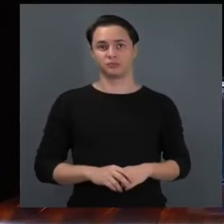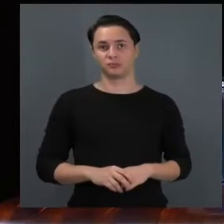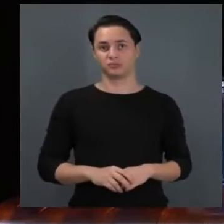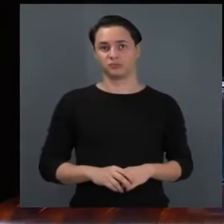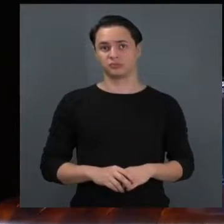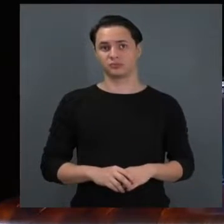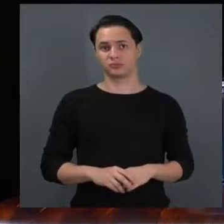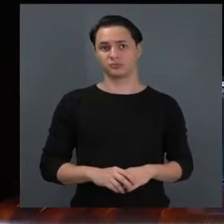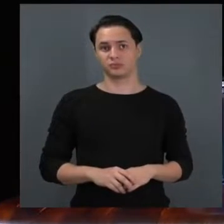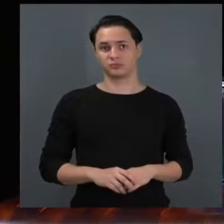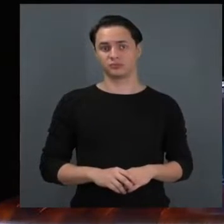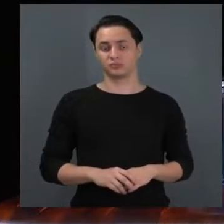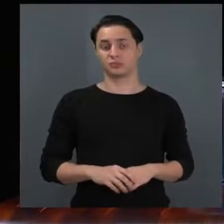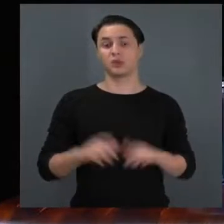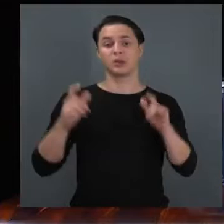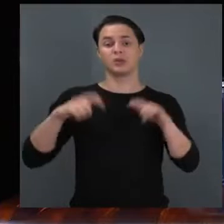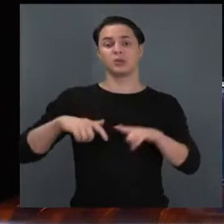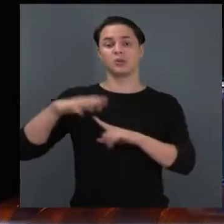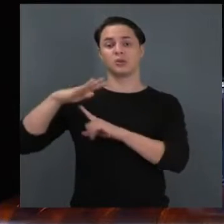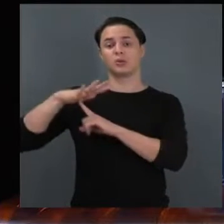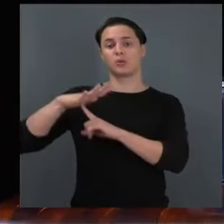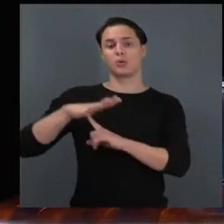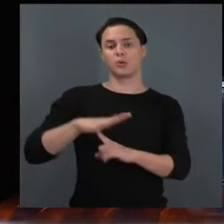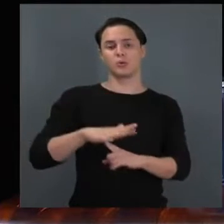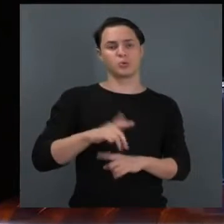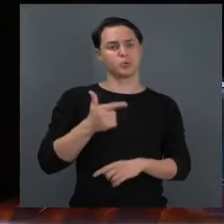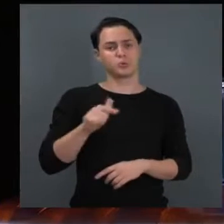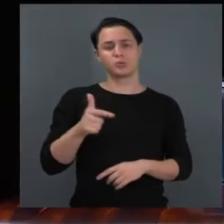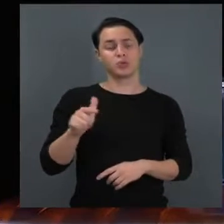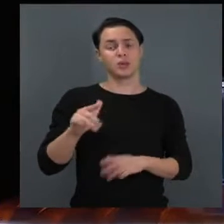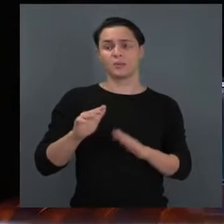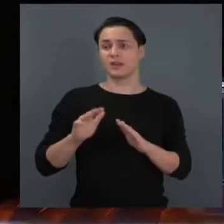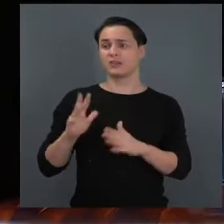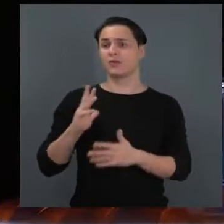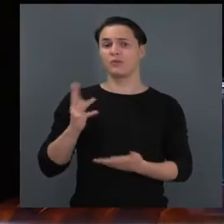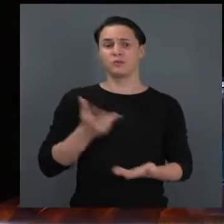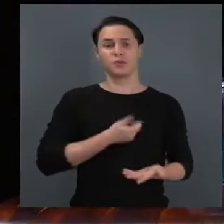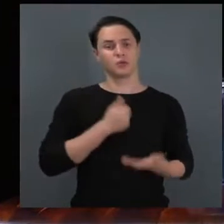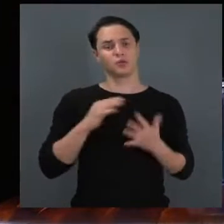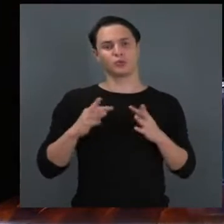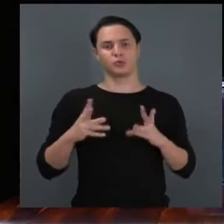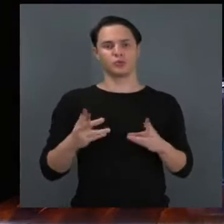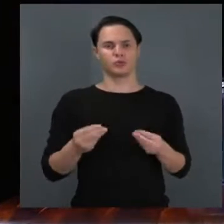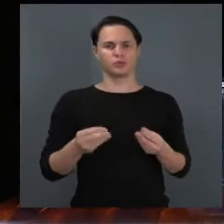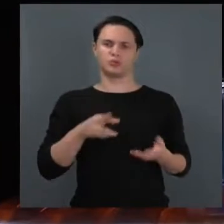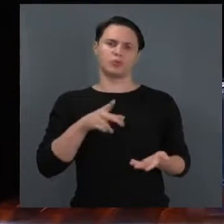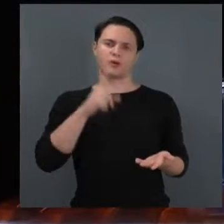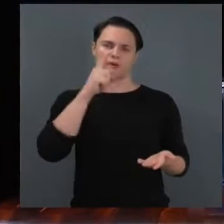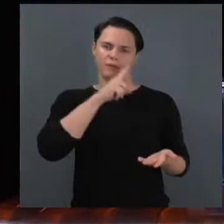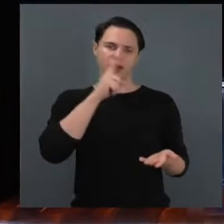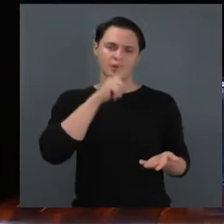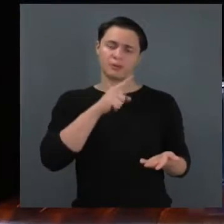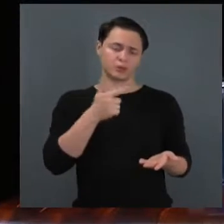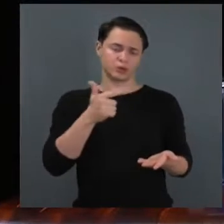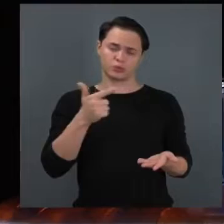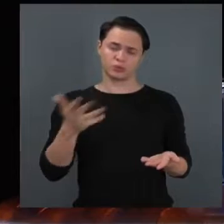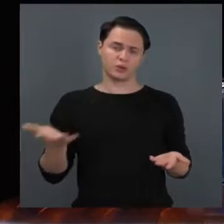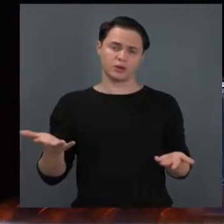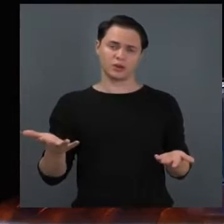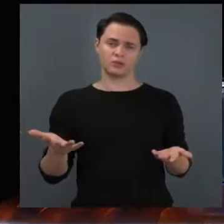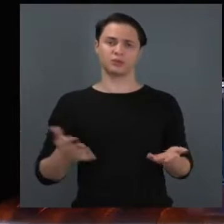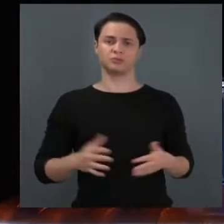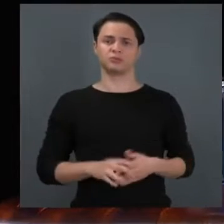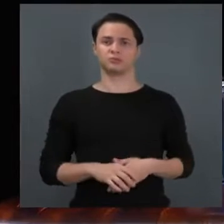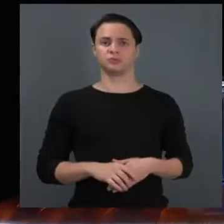onde está o helicóptero? É que não tem helicóptero para todos. Não é falha dos